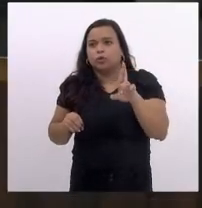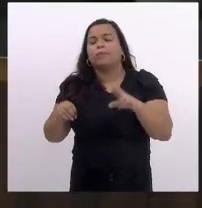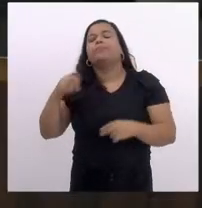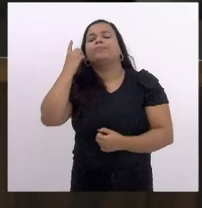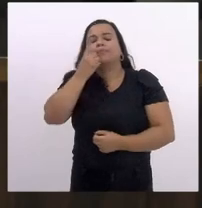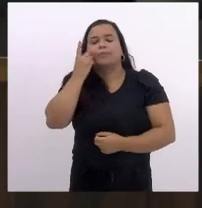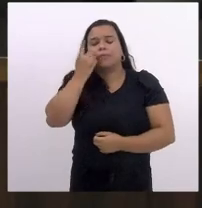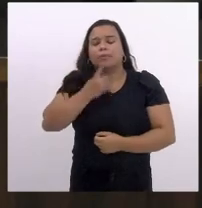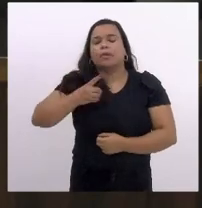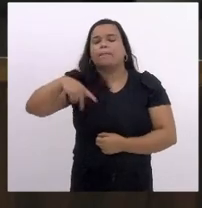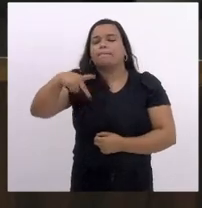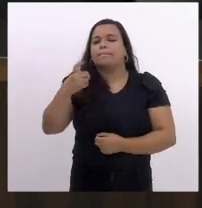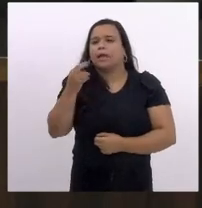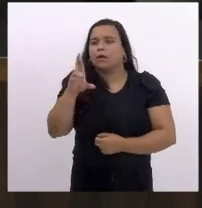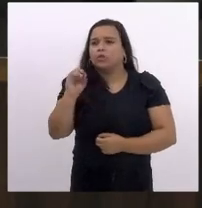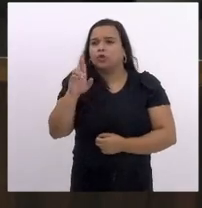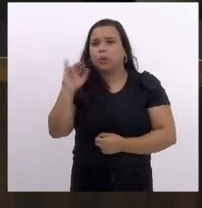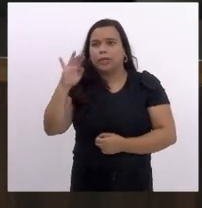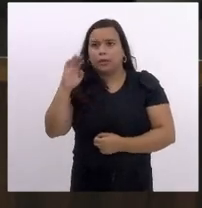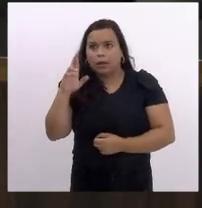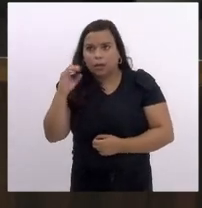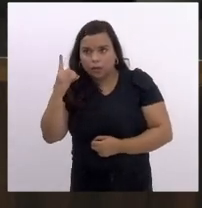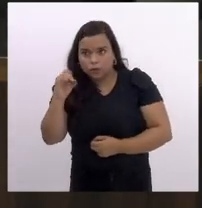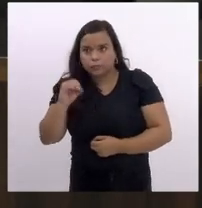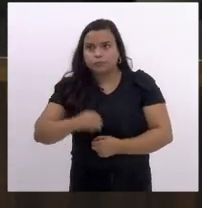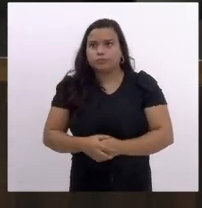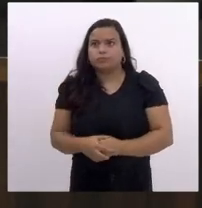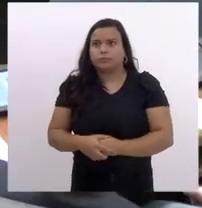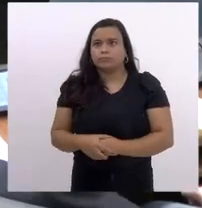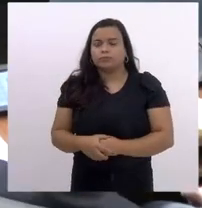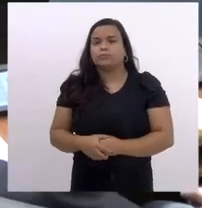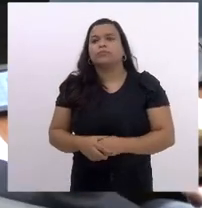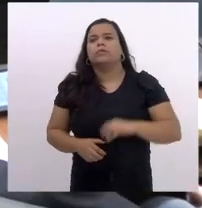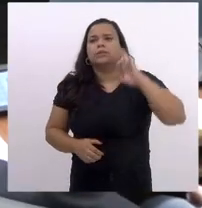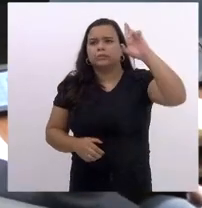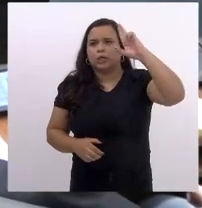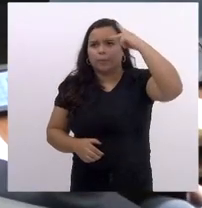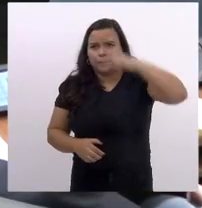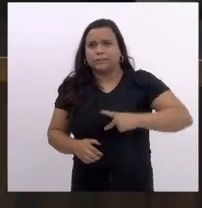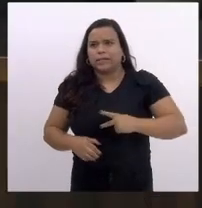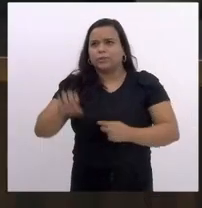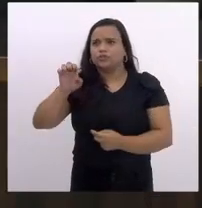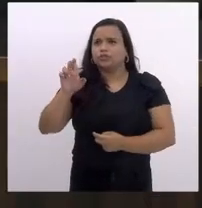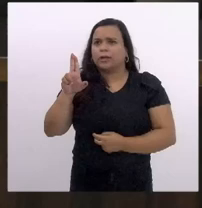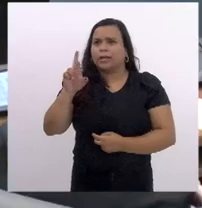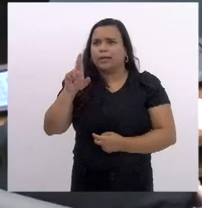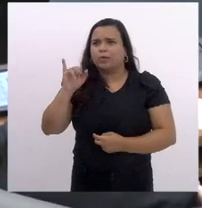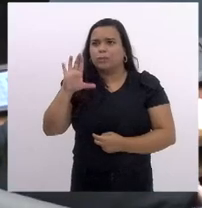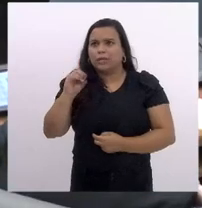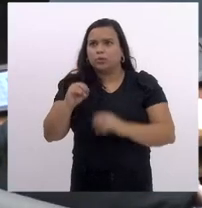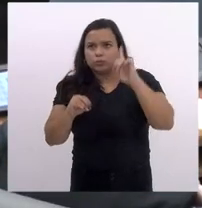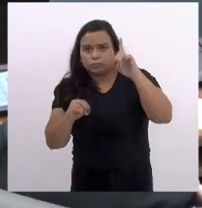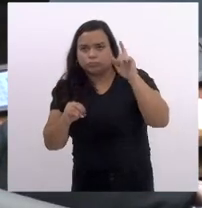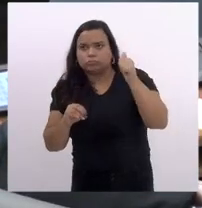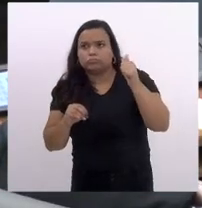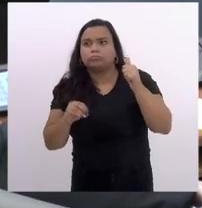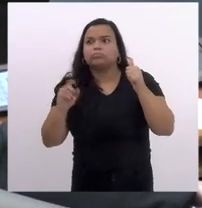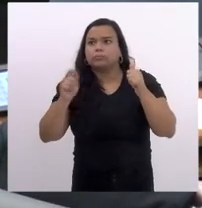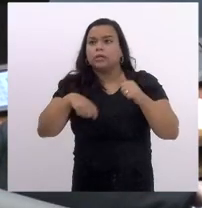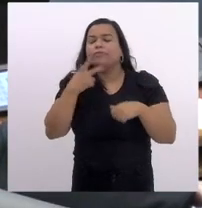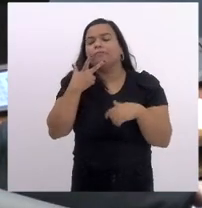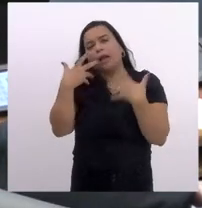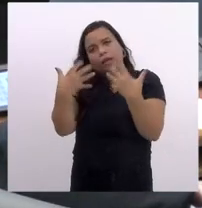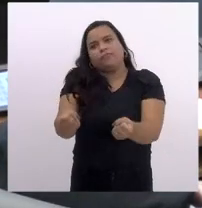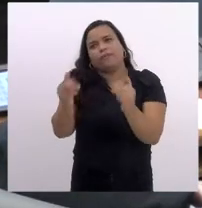Ricardo. Deputado Pedro Ricardo. Pedro Ricardo. Senhor presidente, Eurico Júnior. Ok. Ok. Parecer favorável,